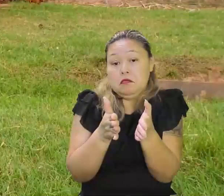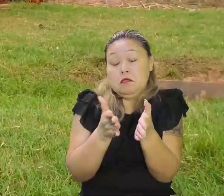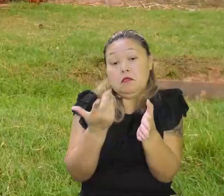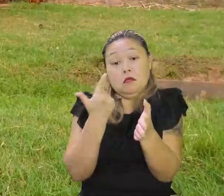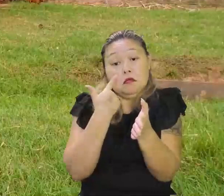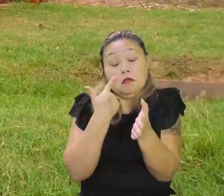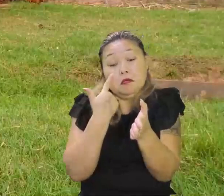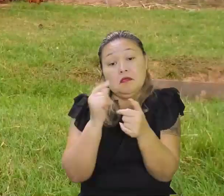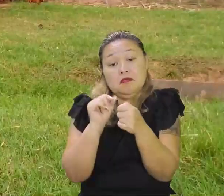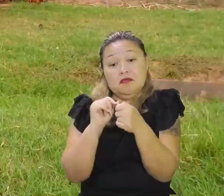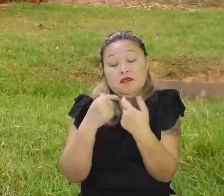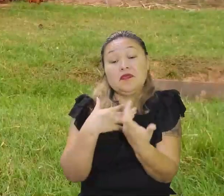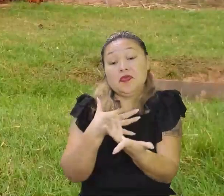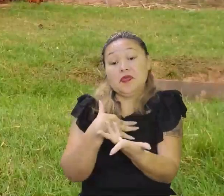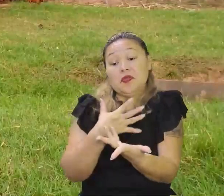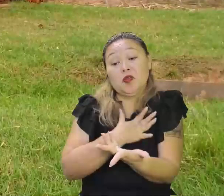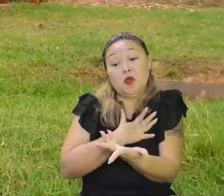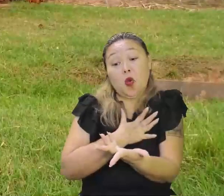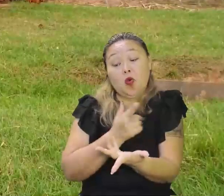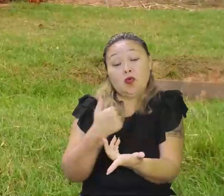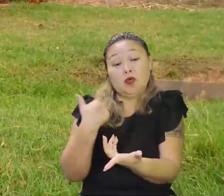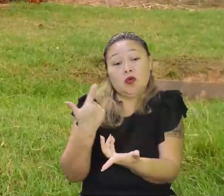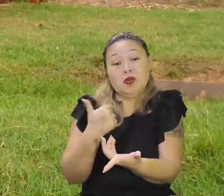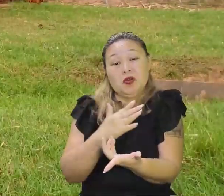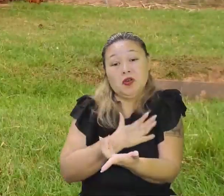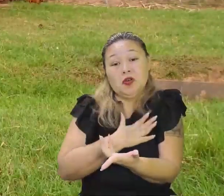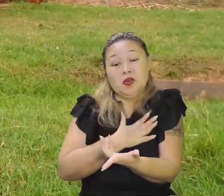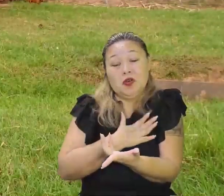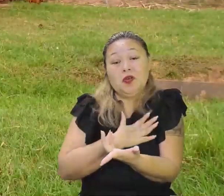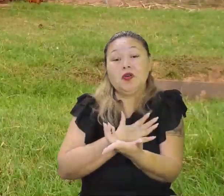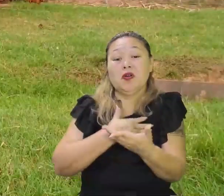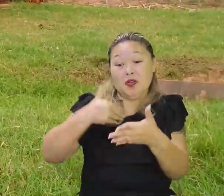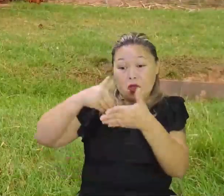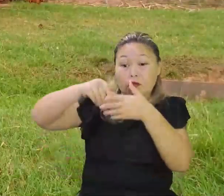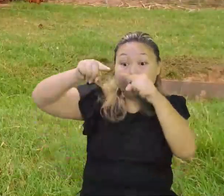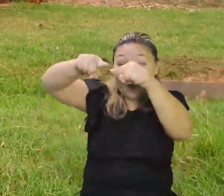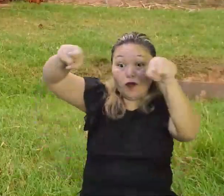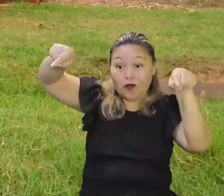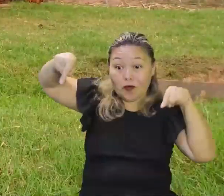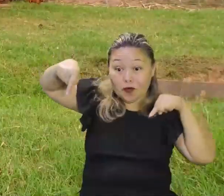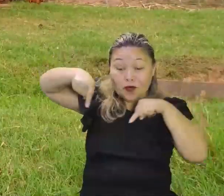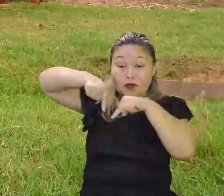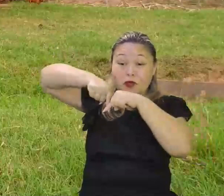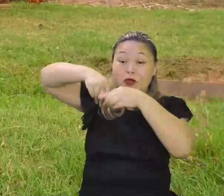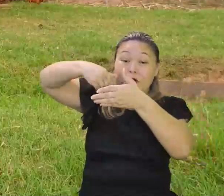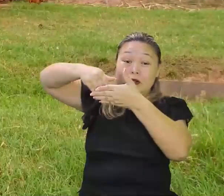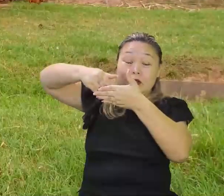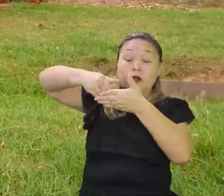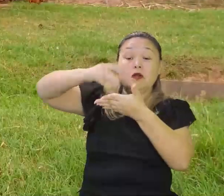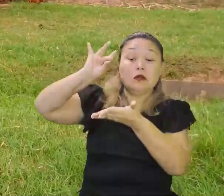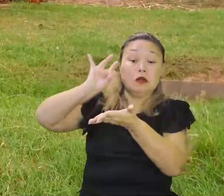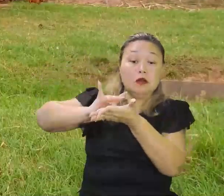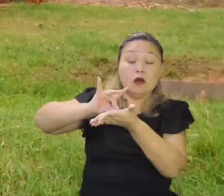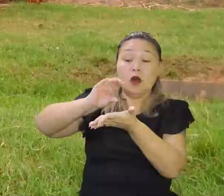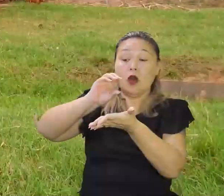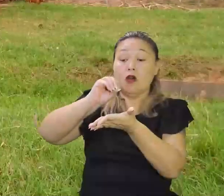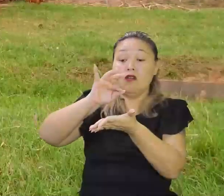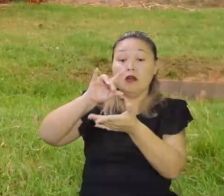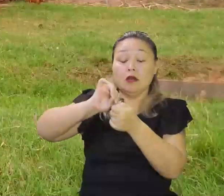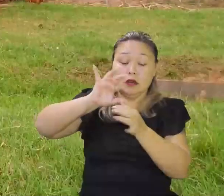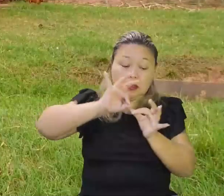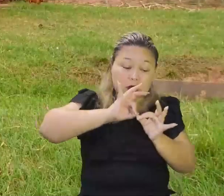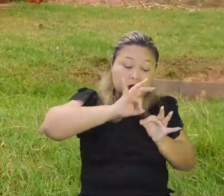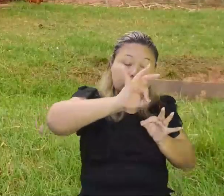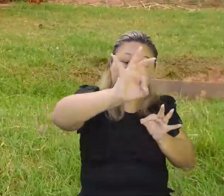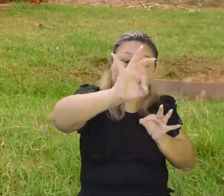pelo lado que eu gosto, né? Eu vou pensar aqui num campo de futebol. Que é um campo de futebol oficial, ele mede 100,